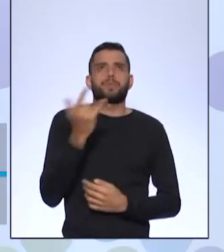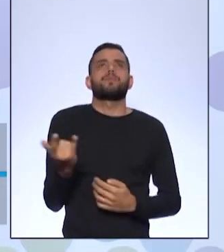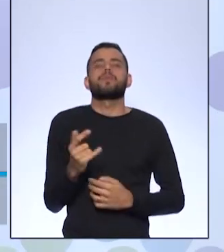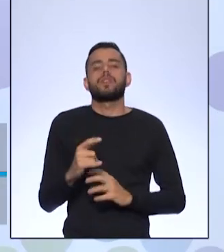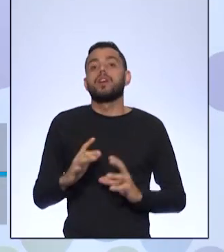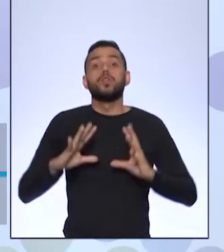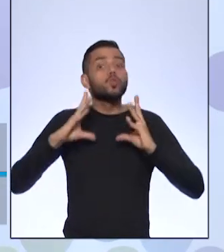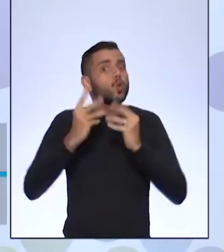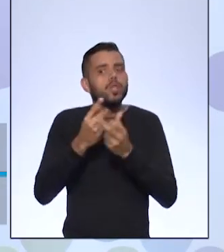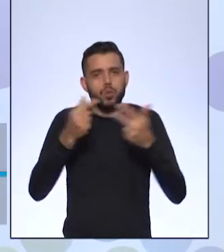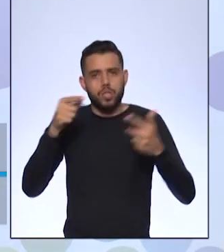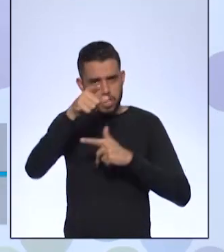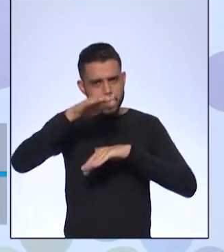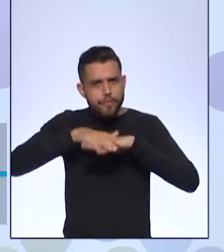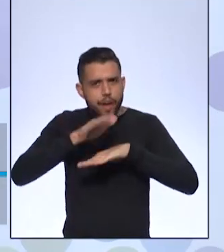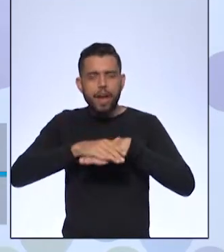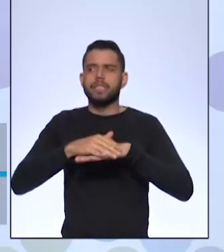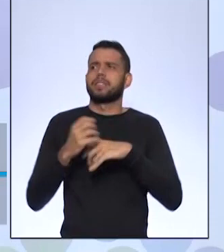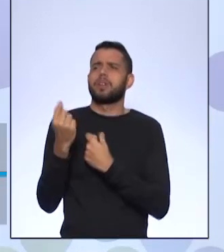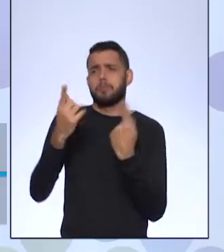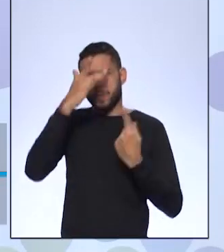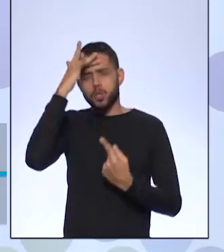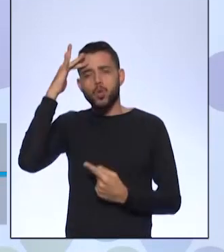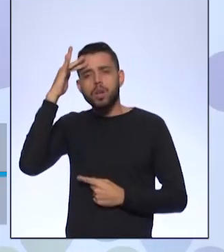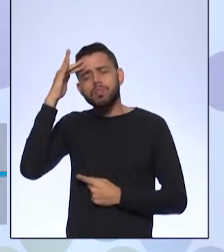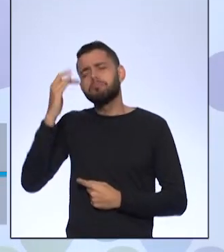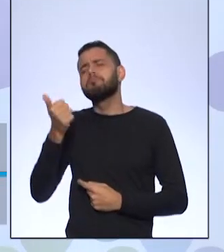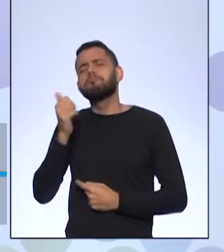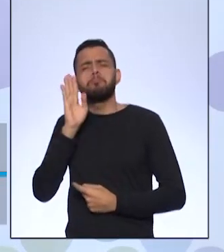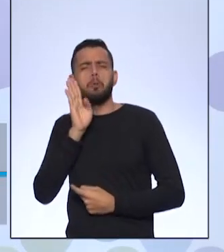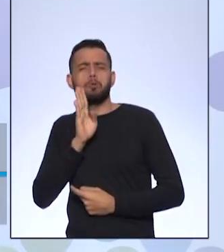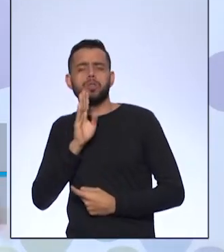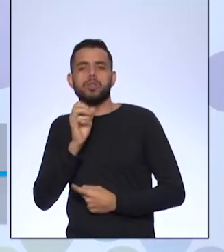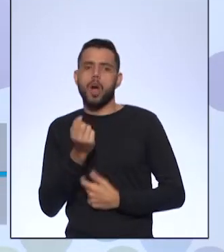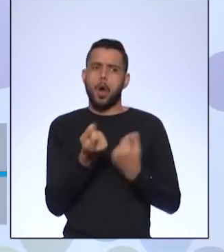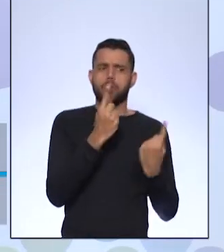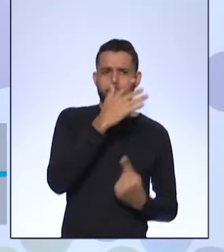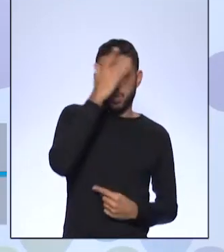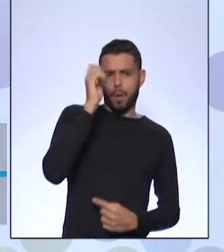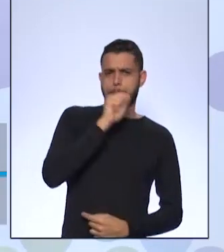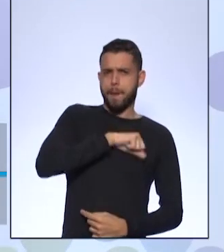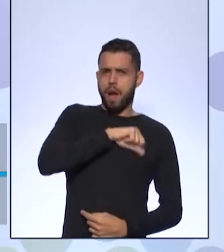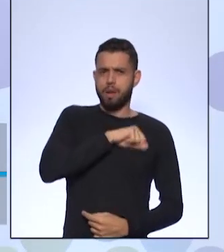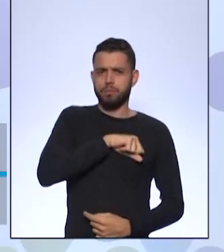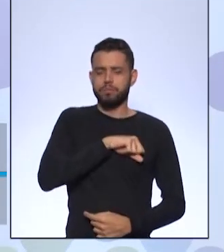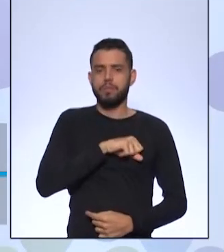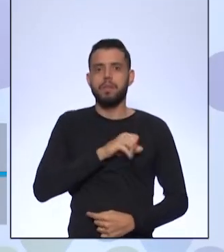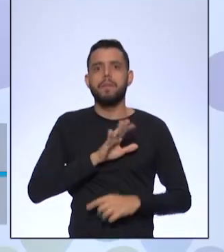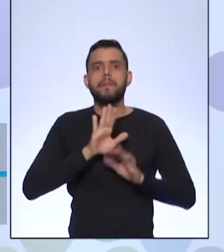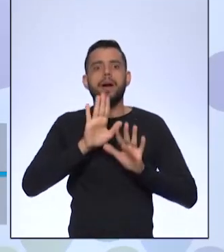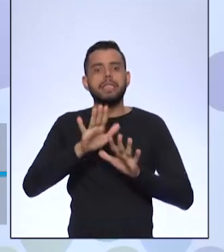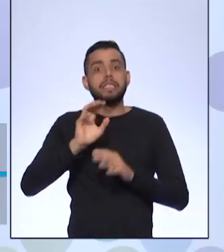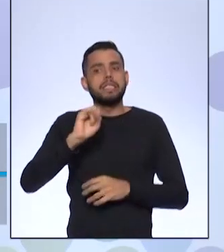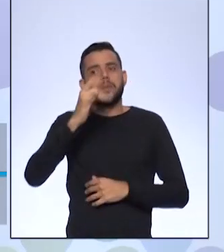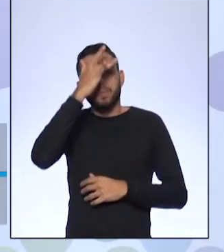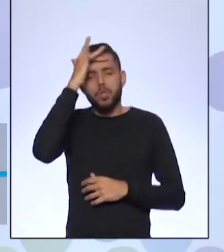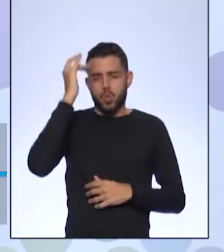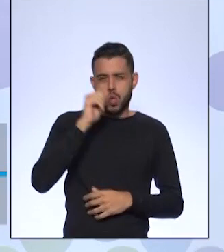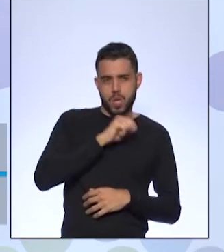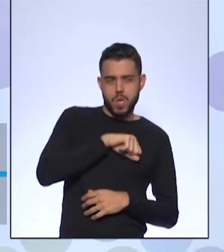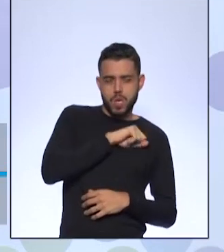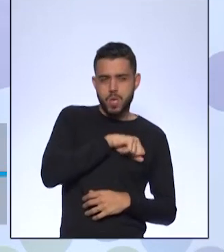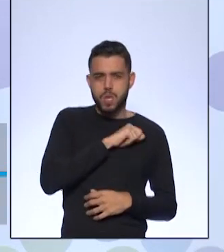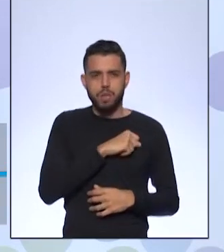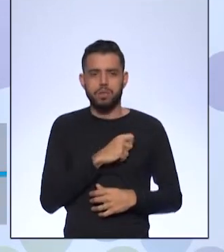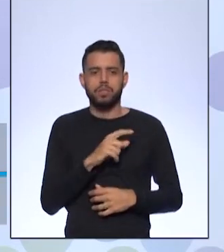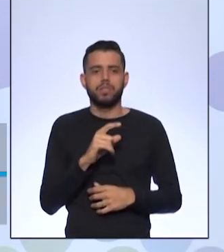que a gente faz, existem pessoas que fazem com boa intenção e com má intenção. E aí, quando se junta várias pessoas com intenções duvidosas, não estou dizendo que todo mundo está na